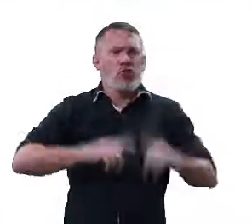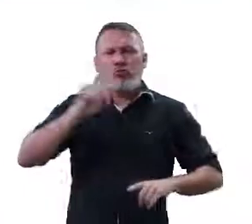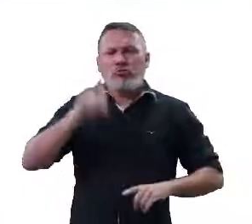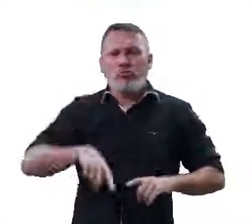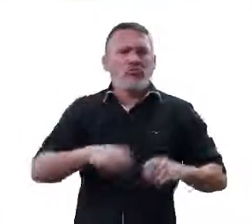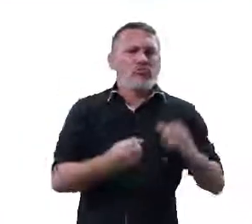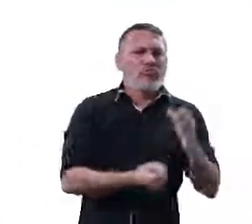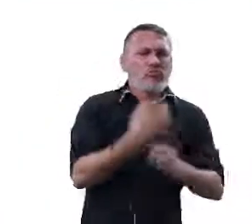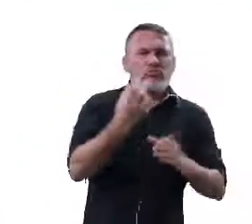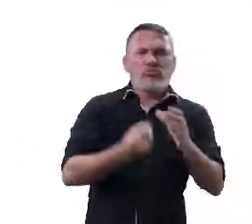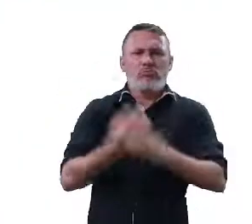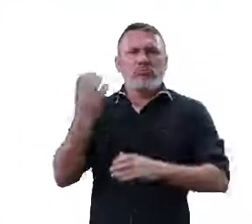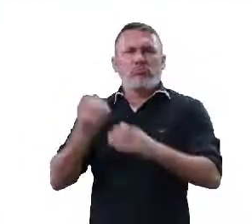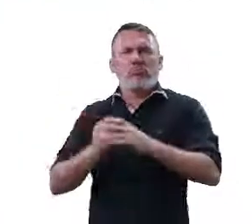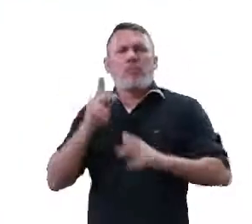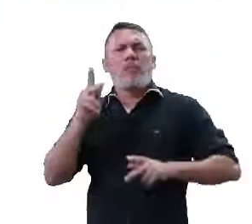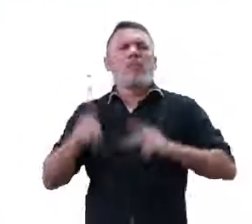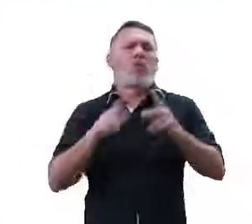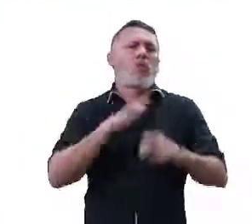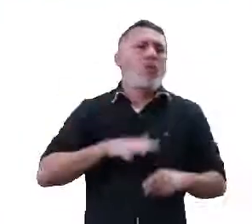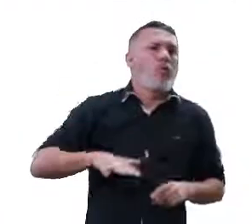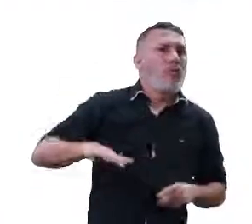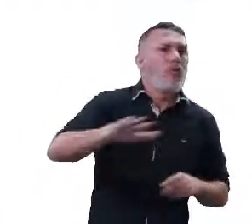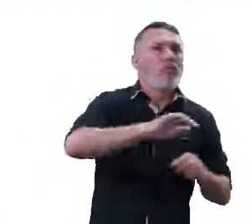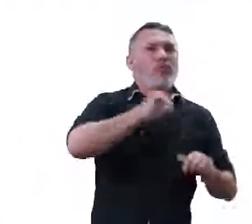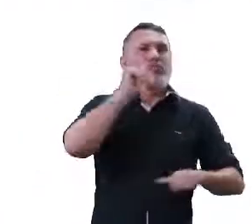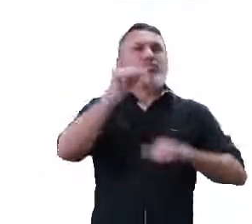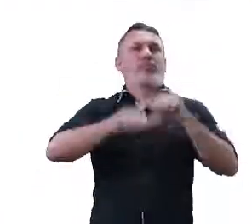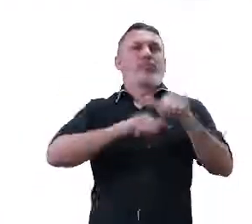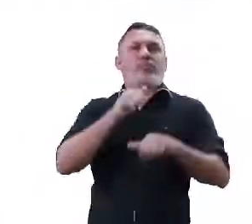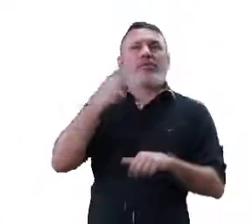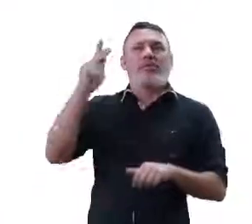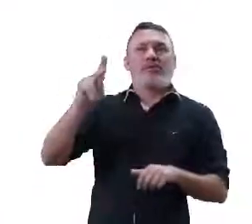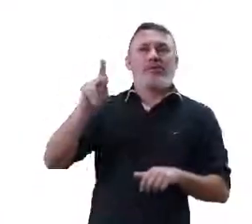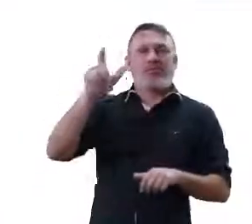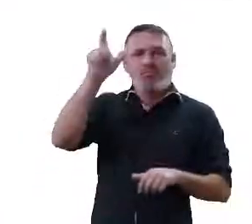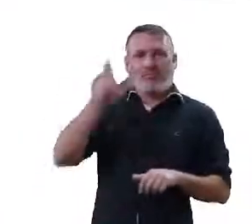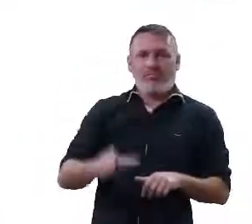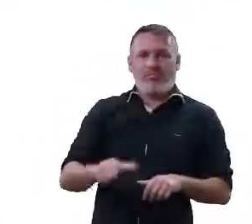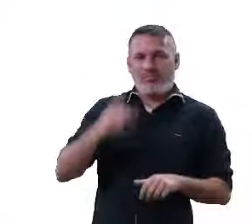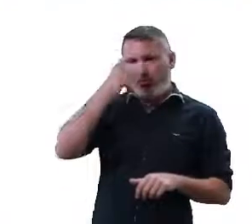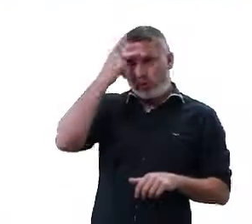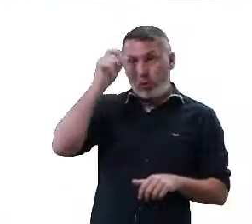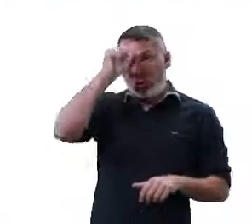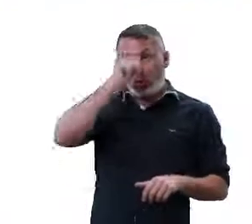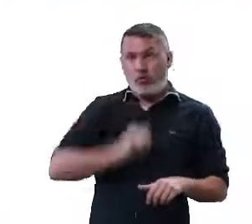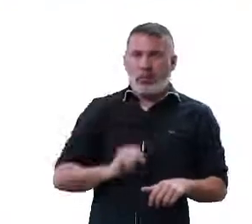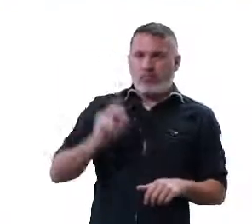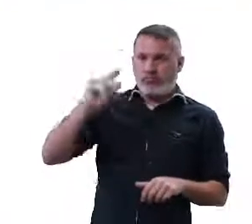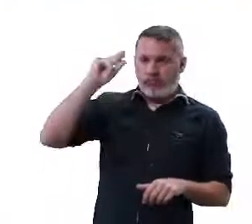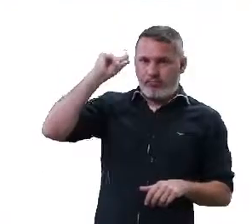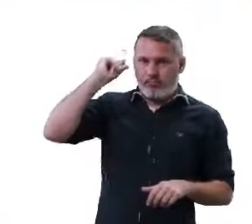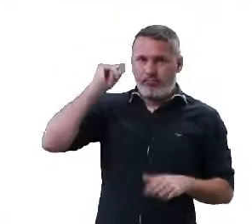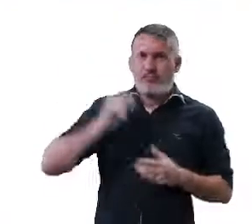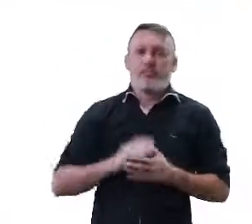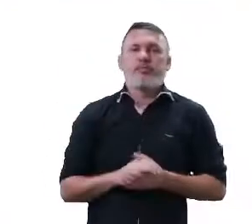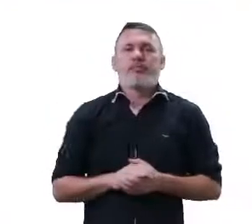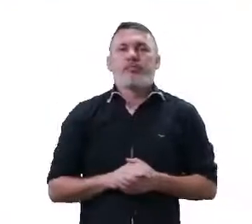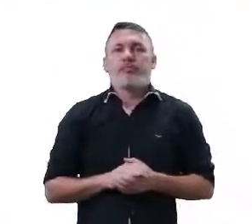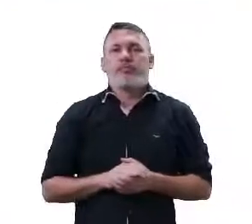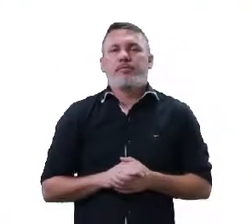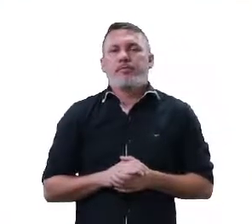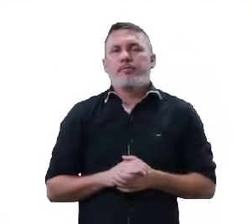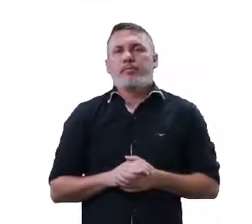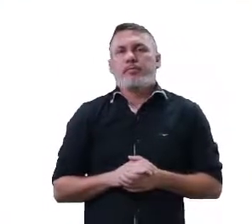estão todos, né, assim, uma transformação da realidade do sujeito, né? E aí,